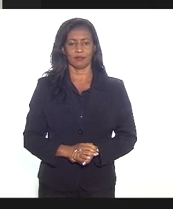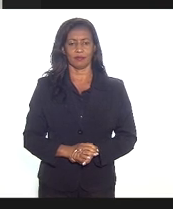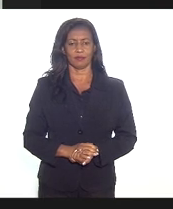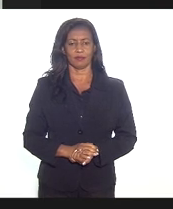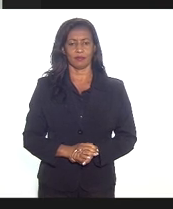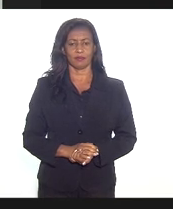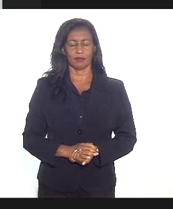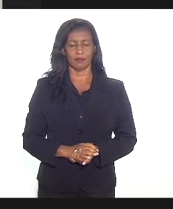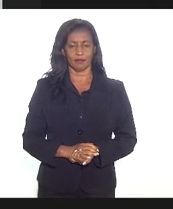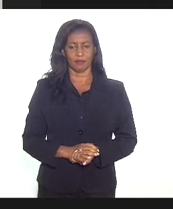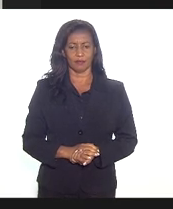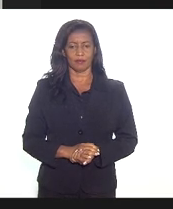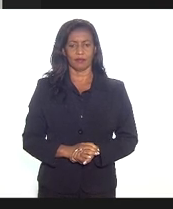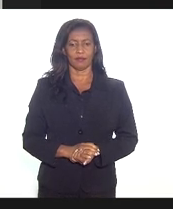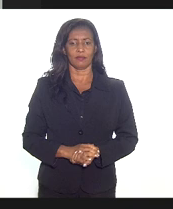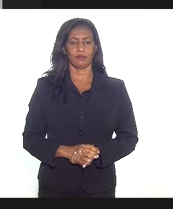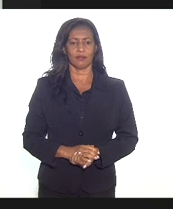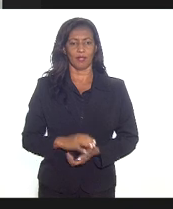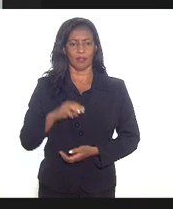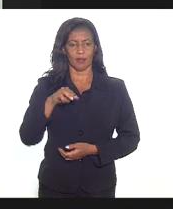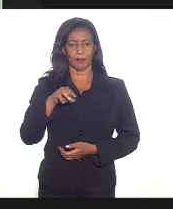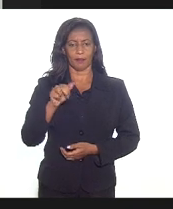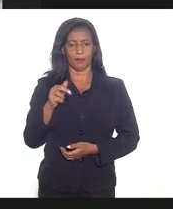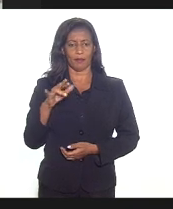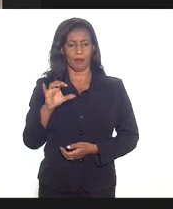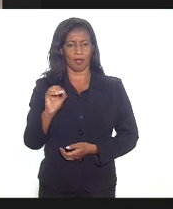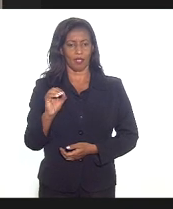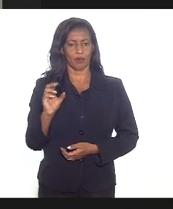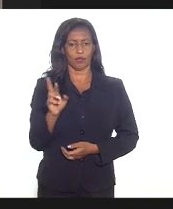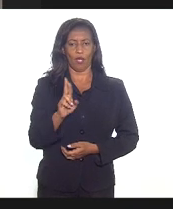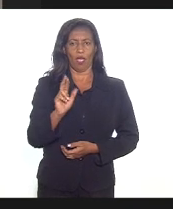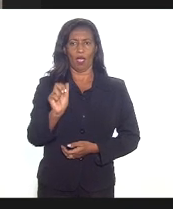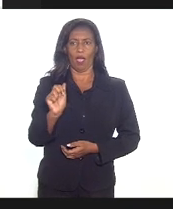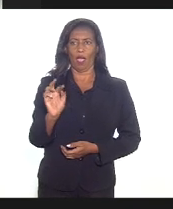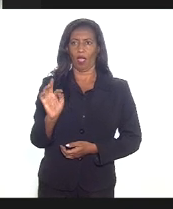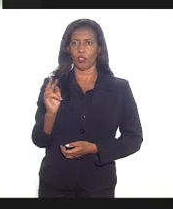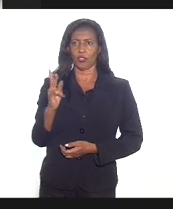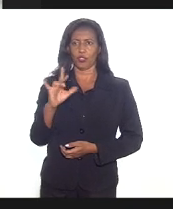Boa tarde, presidente. Max, Ratinho.